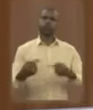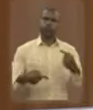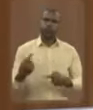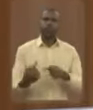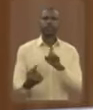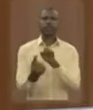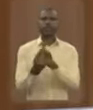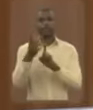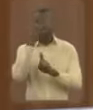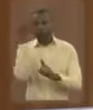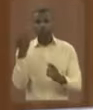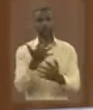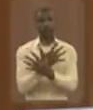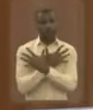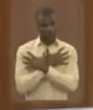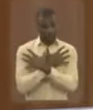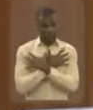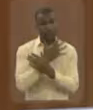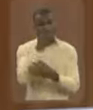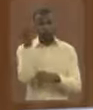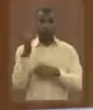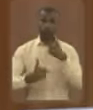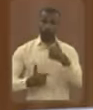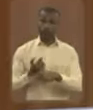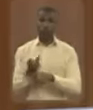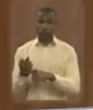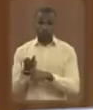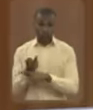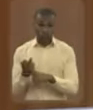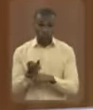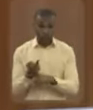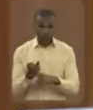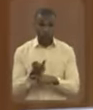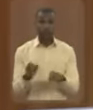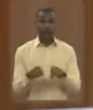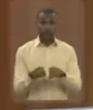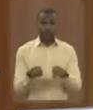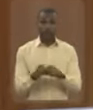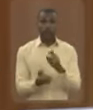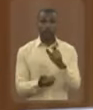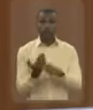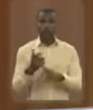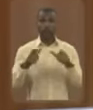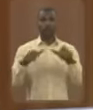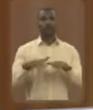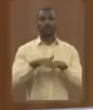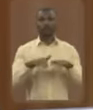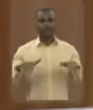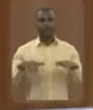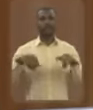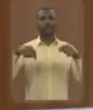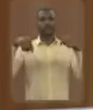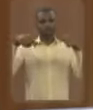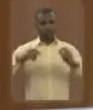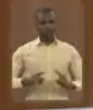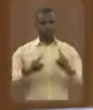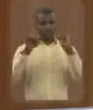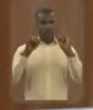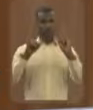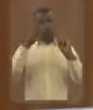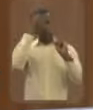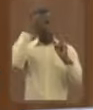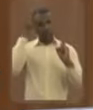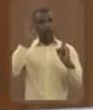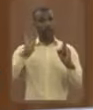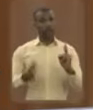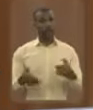atender os desempregados aqueles que estão à procura de emprego inclusive funcionando no térreo da prefeitura municipal já que o